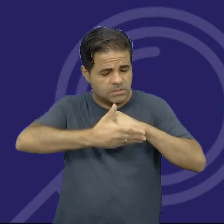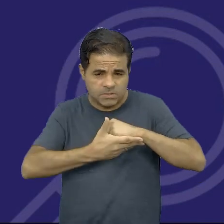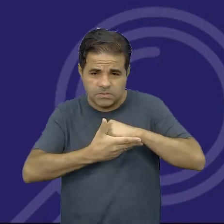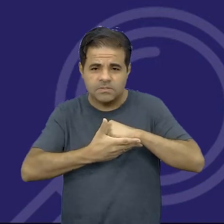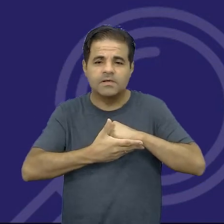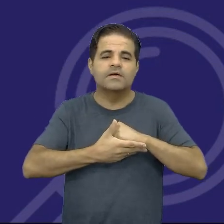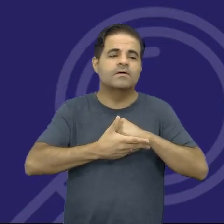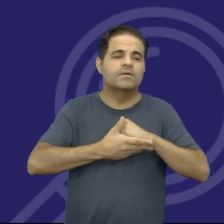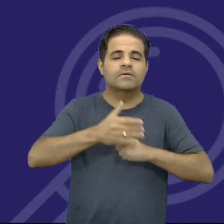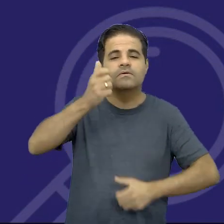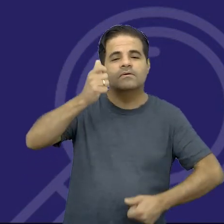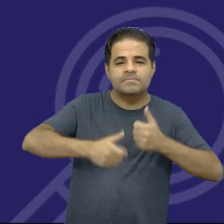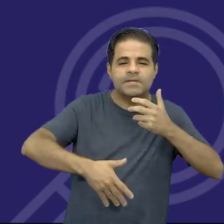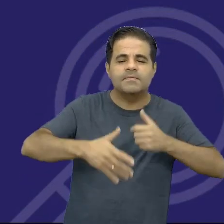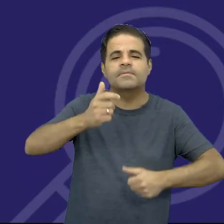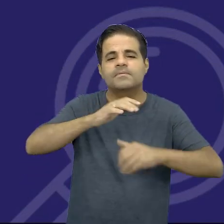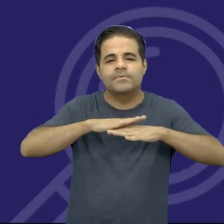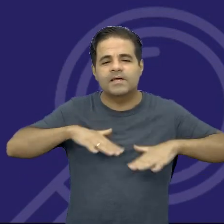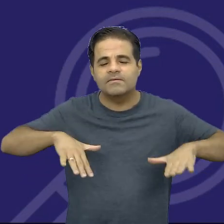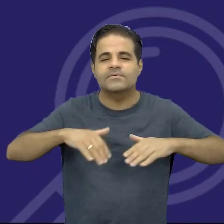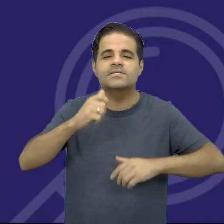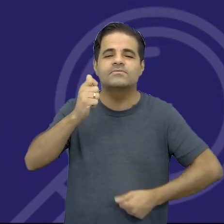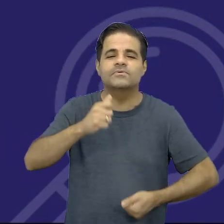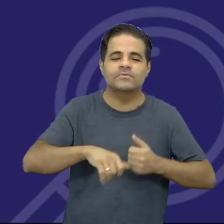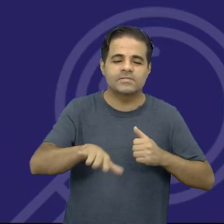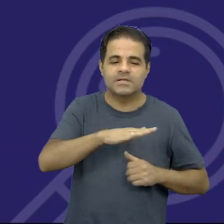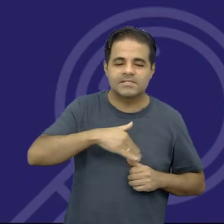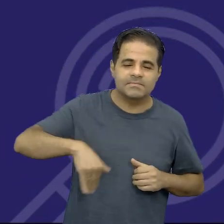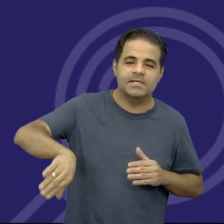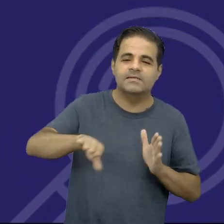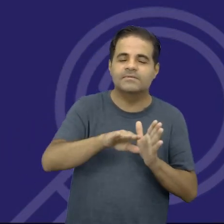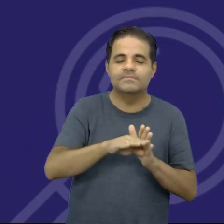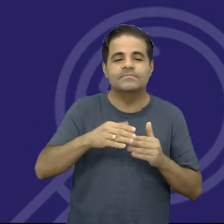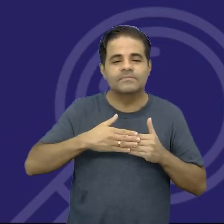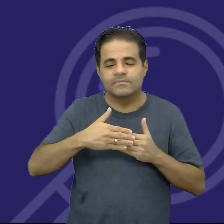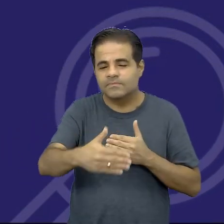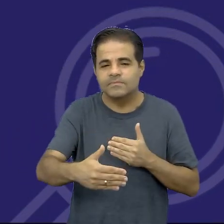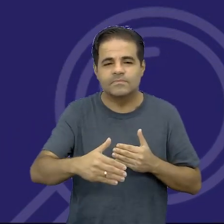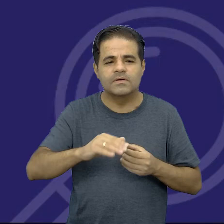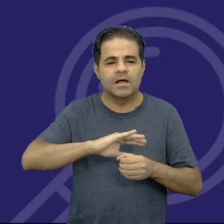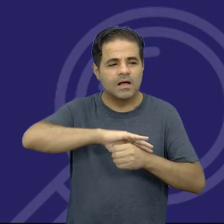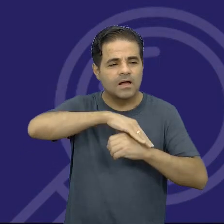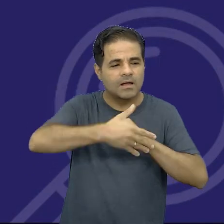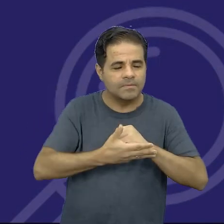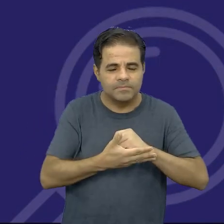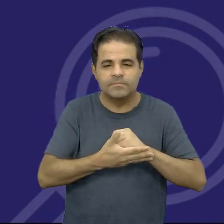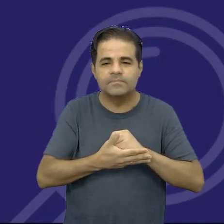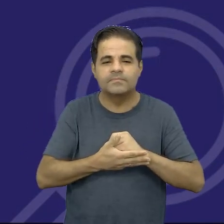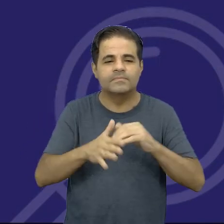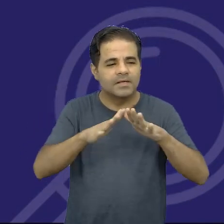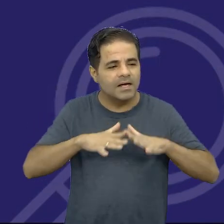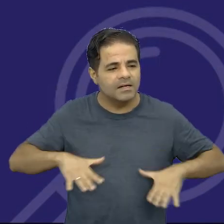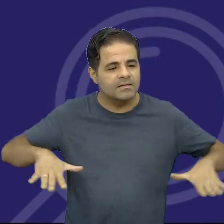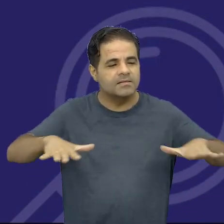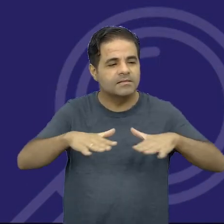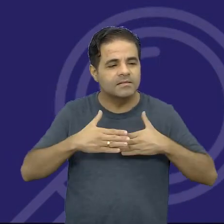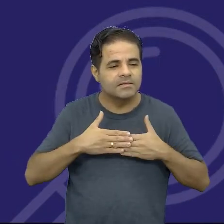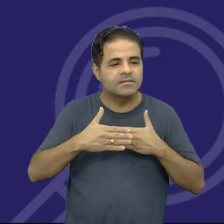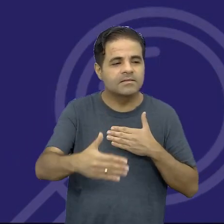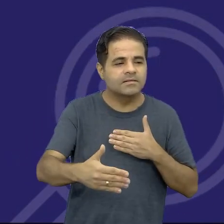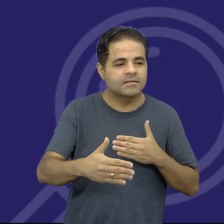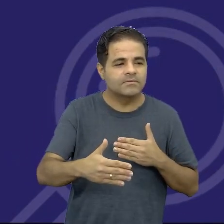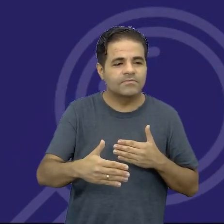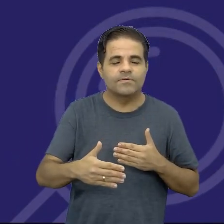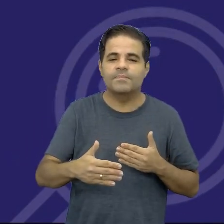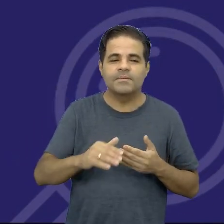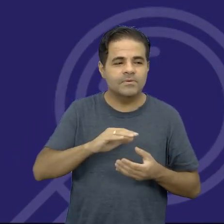que recobre o animal dorsalmente, o manto ou palho. As conchas servem essencialmente para a